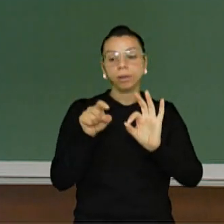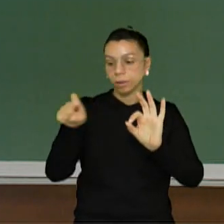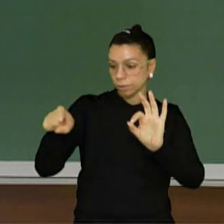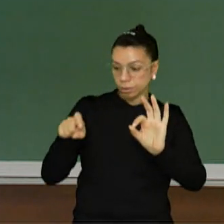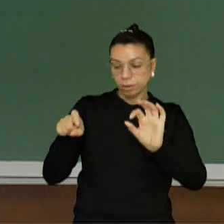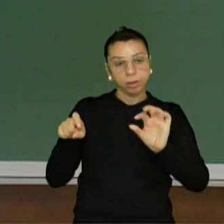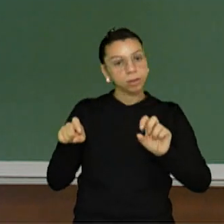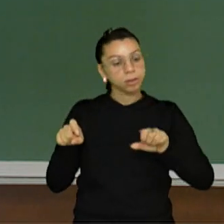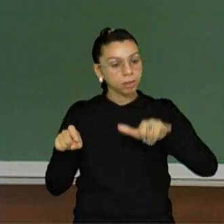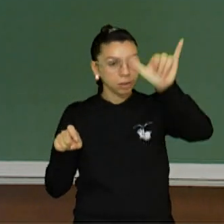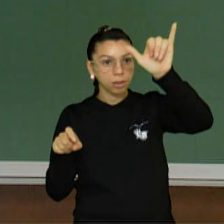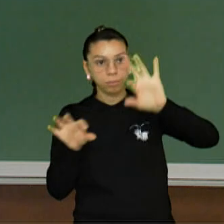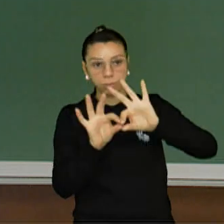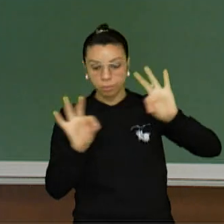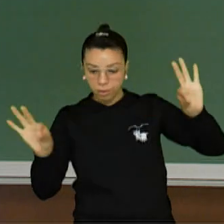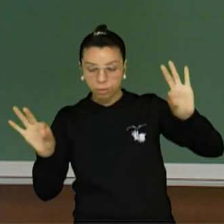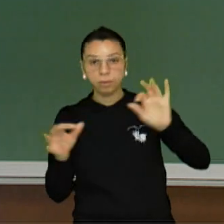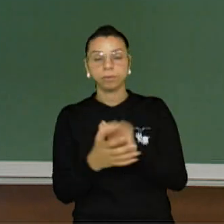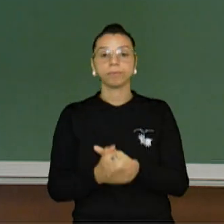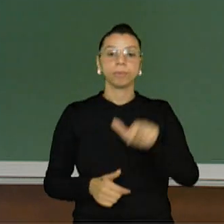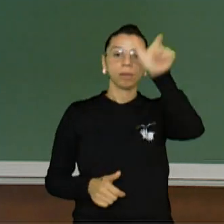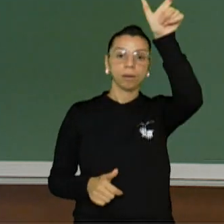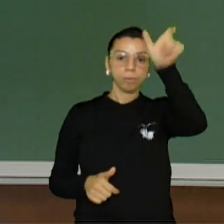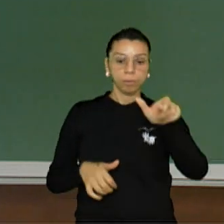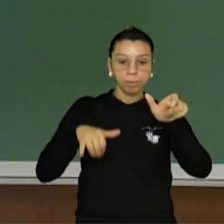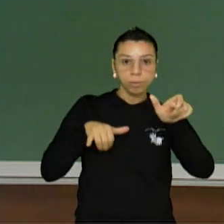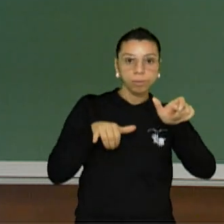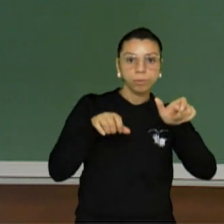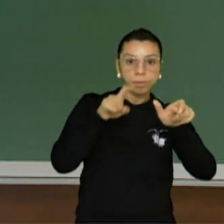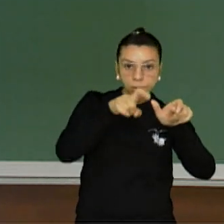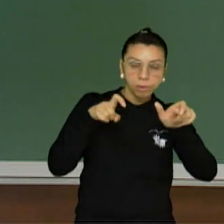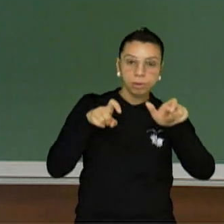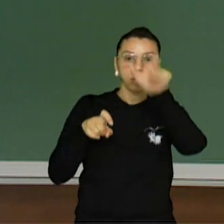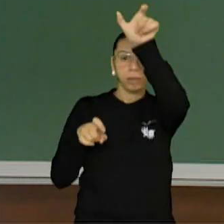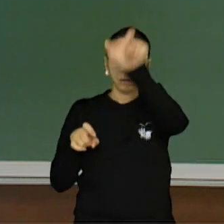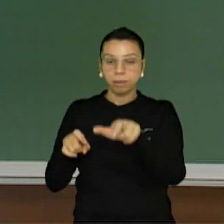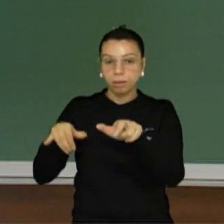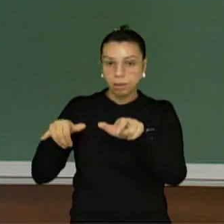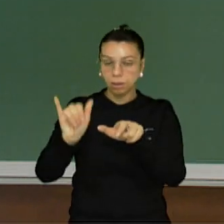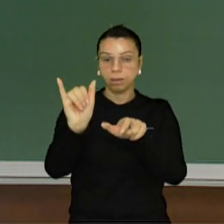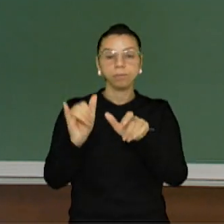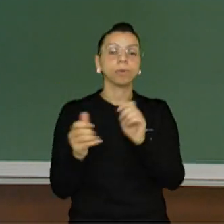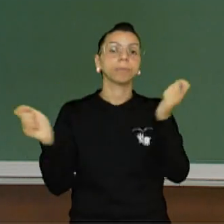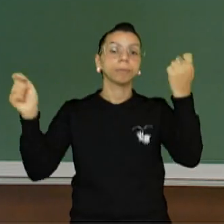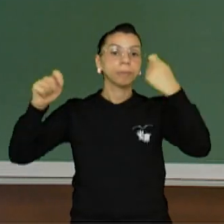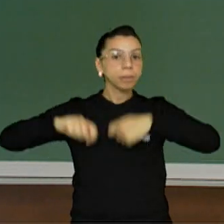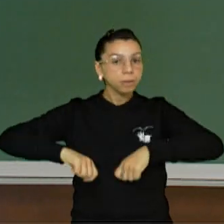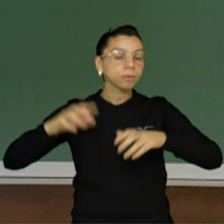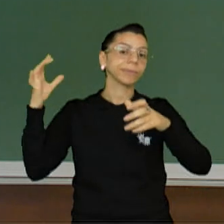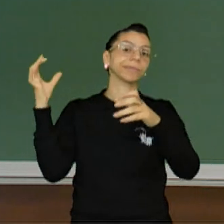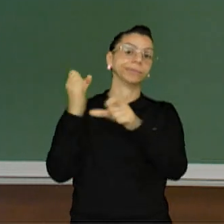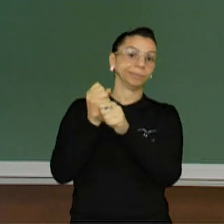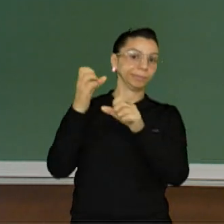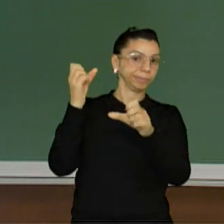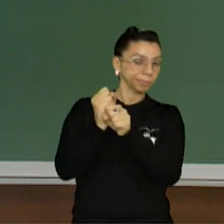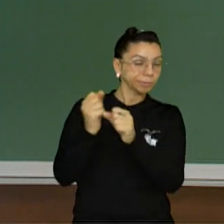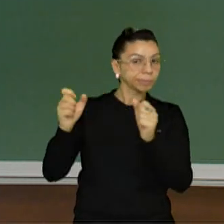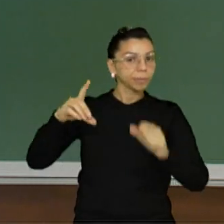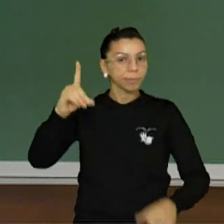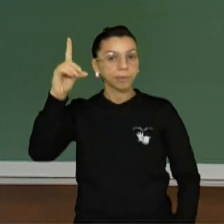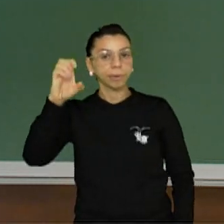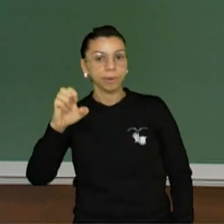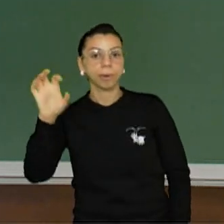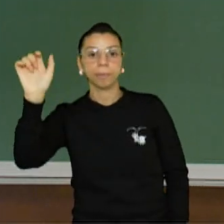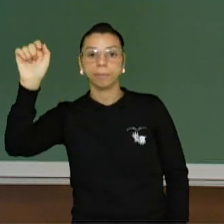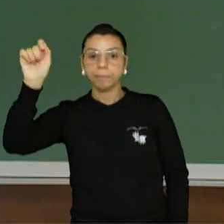menos 3, 1 e menos 4, menos 6 e 3. E o que eu falei, a matriz para calcular a determinante tem que ser